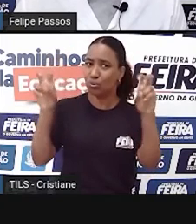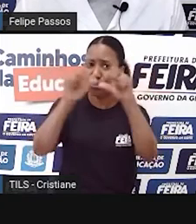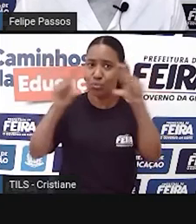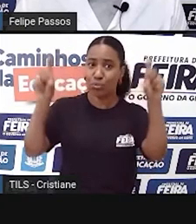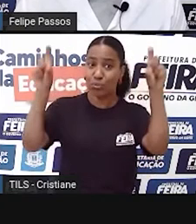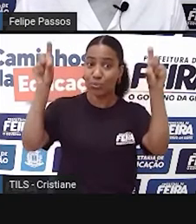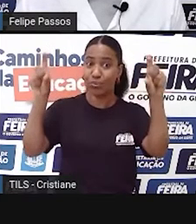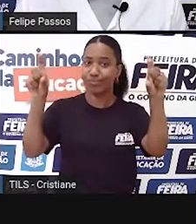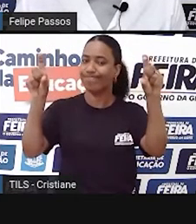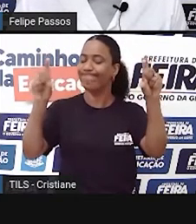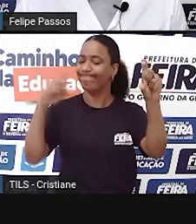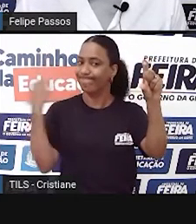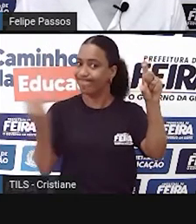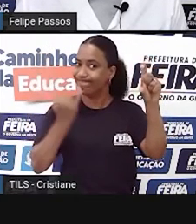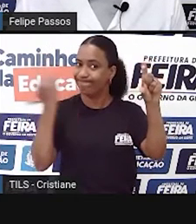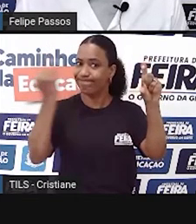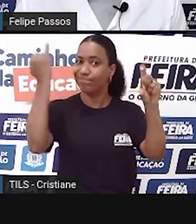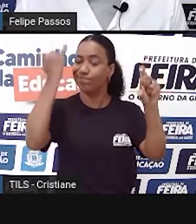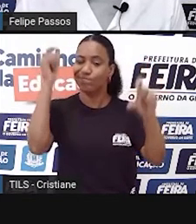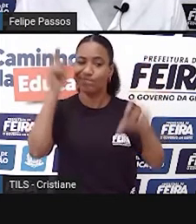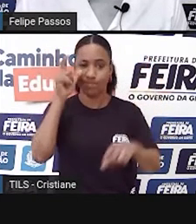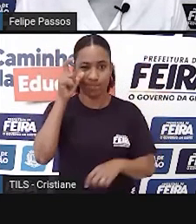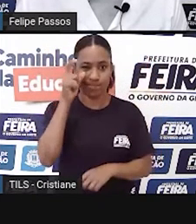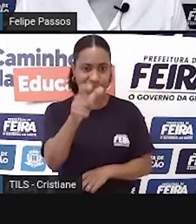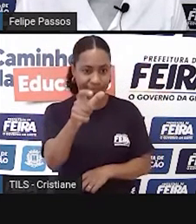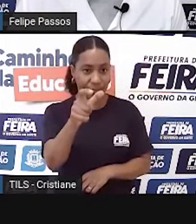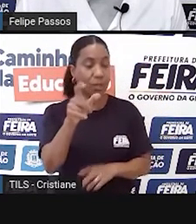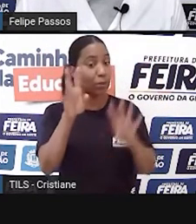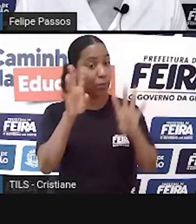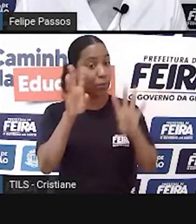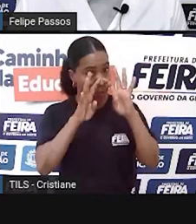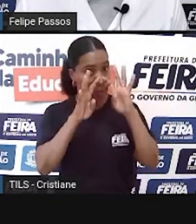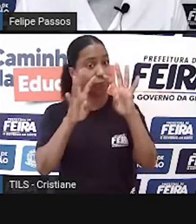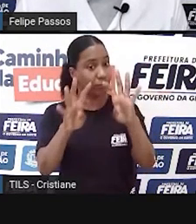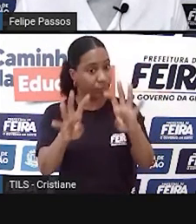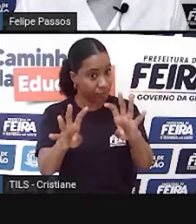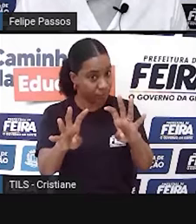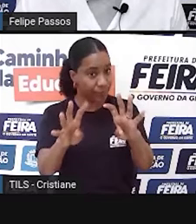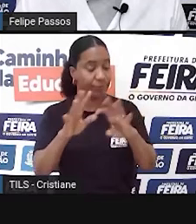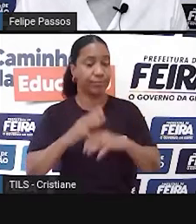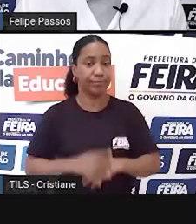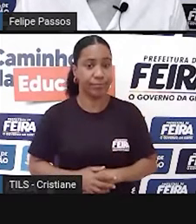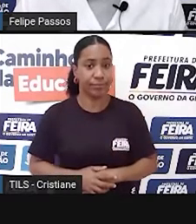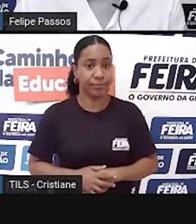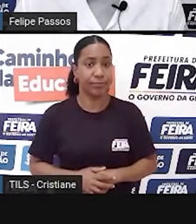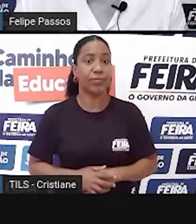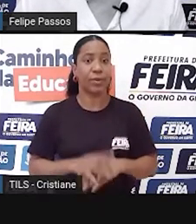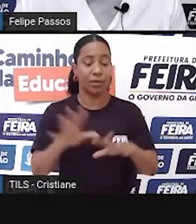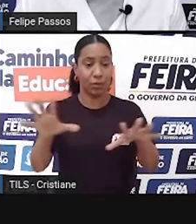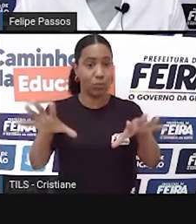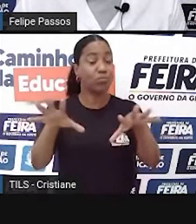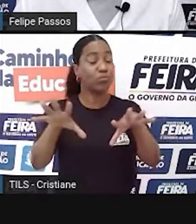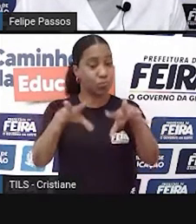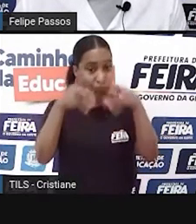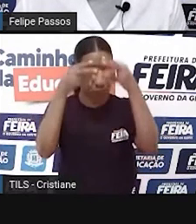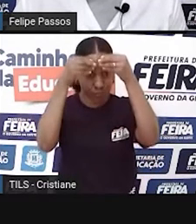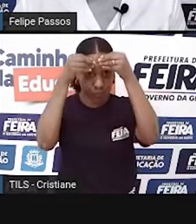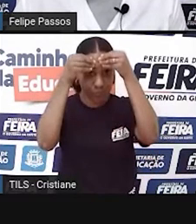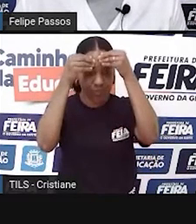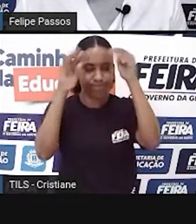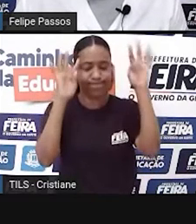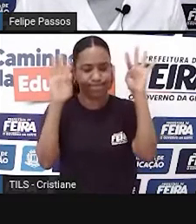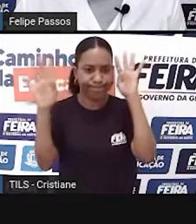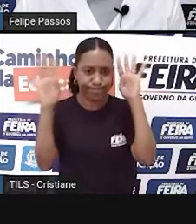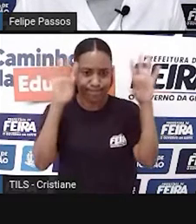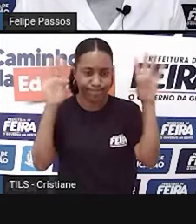importante, muito interessante, certo? Então preste atenção, absorva as informações, reflita